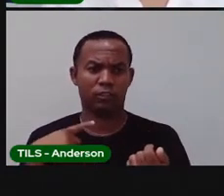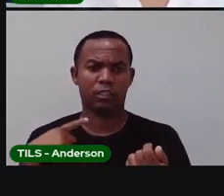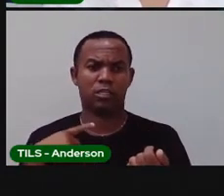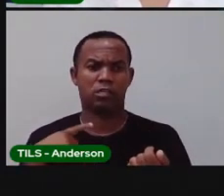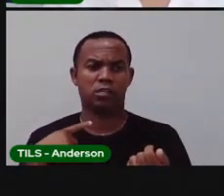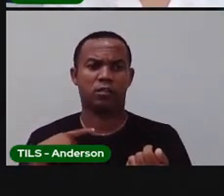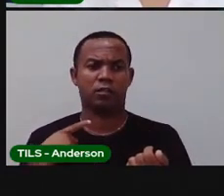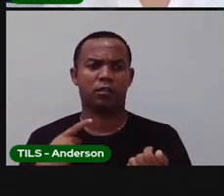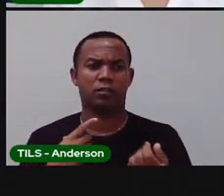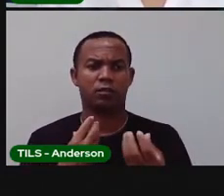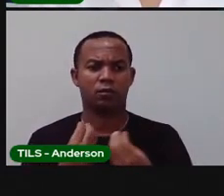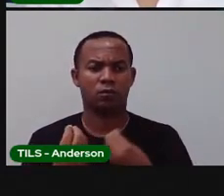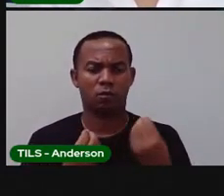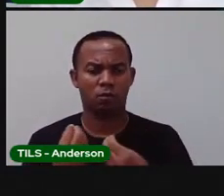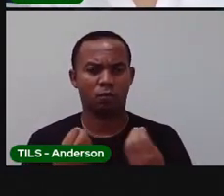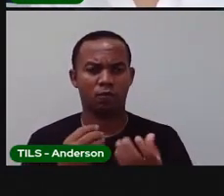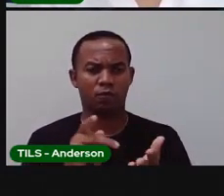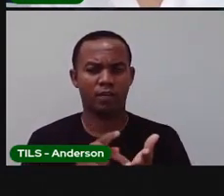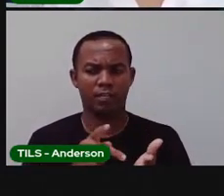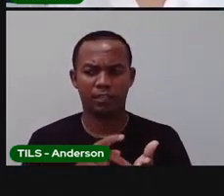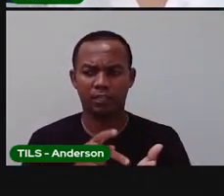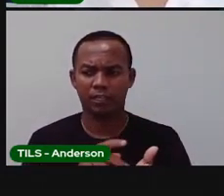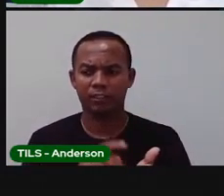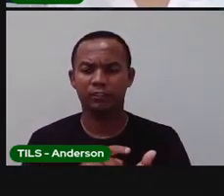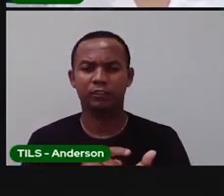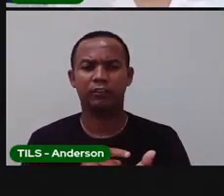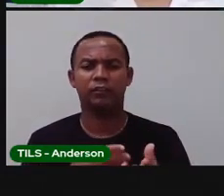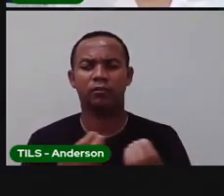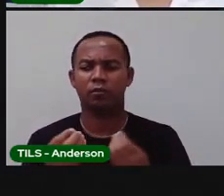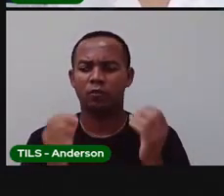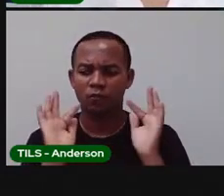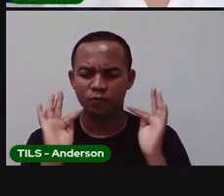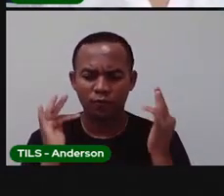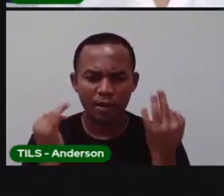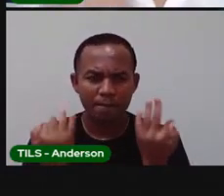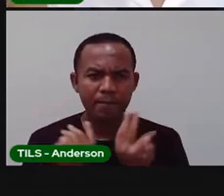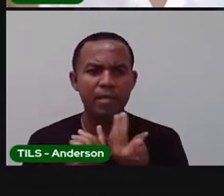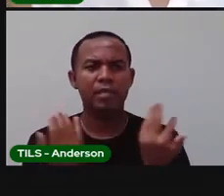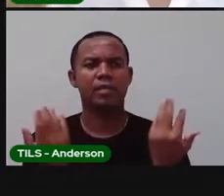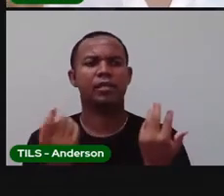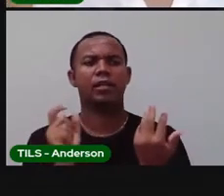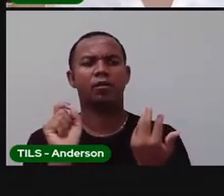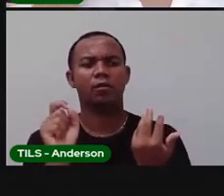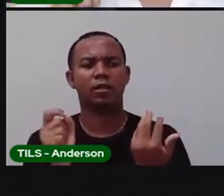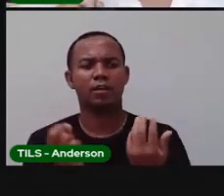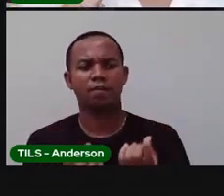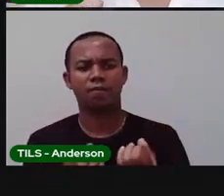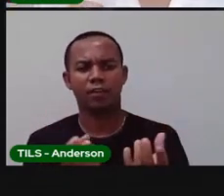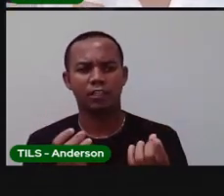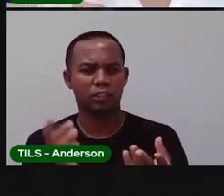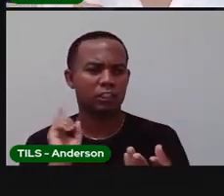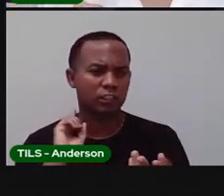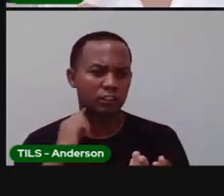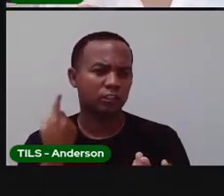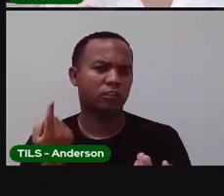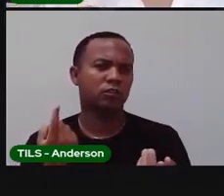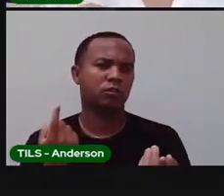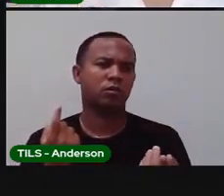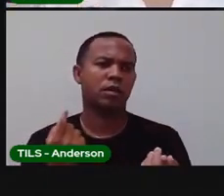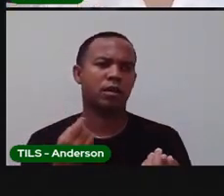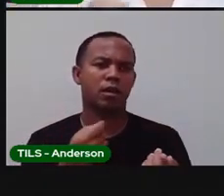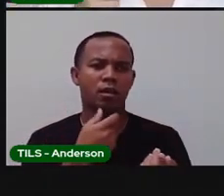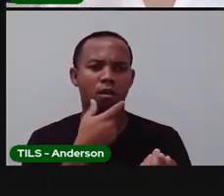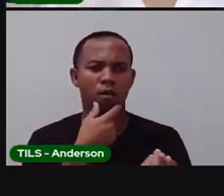esse dinheiro, na verdade, eles vão fazer o quê? O sustento da sua família. Então, assim, o pai de alguém que faz isso